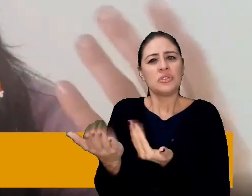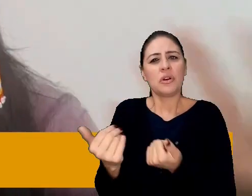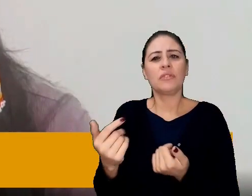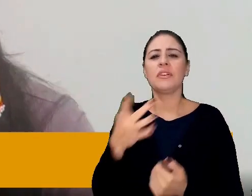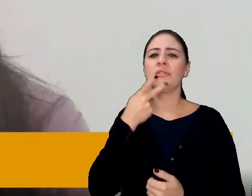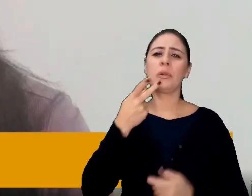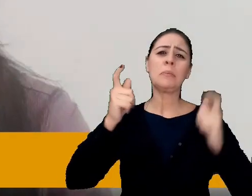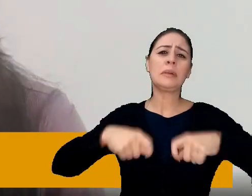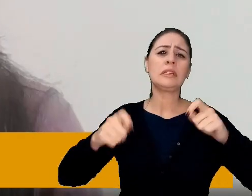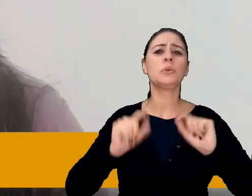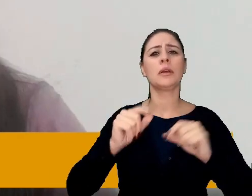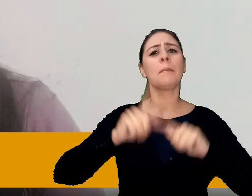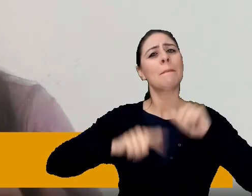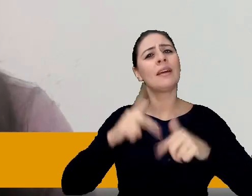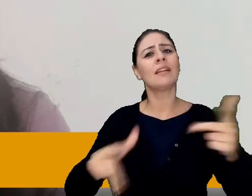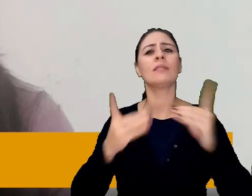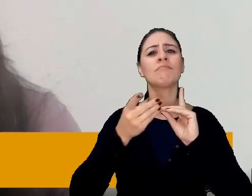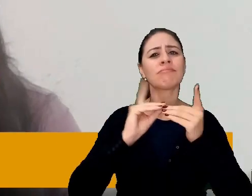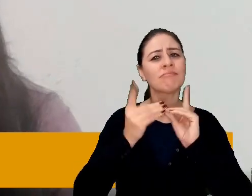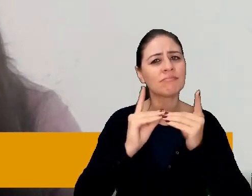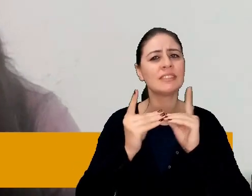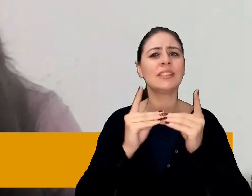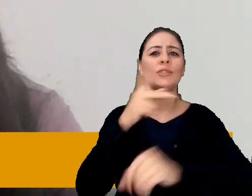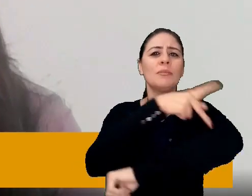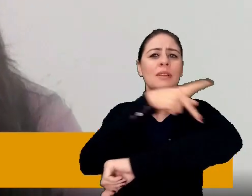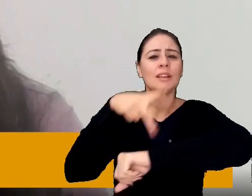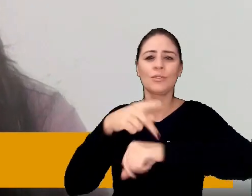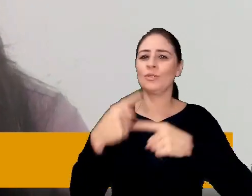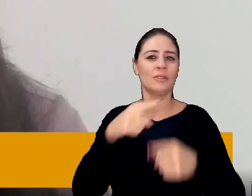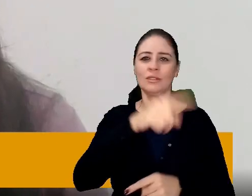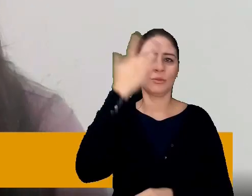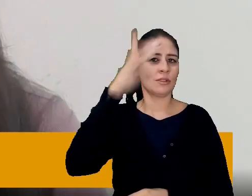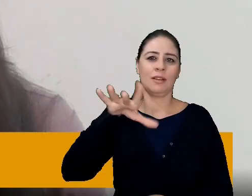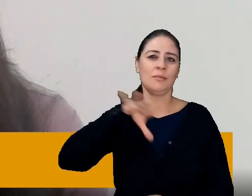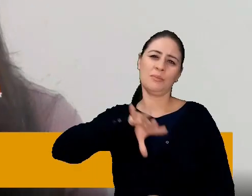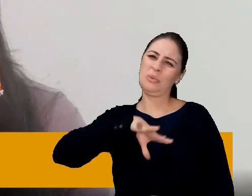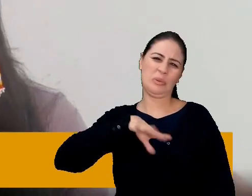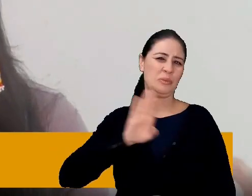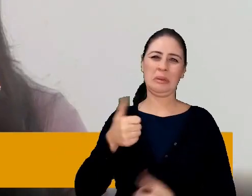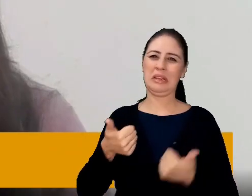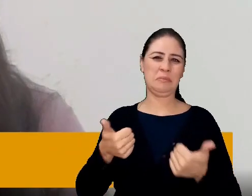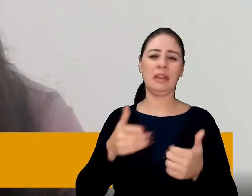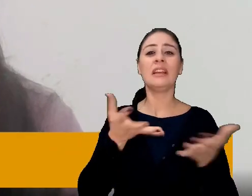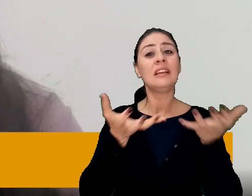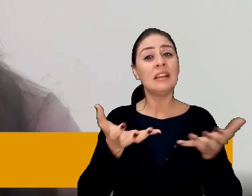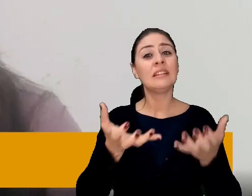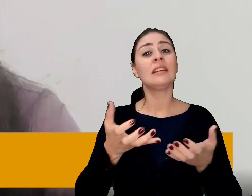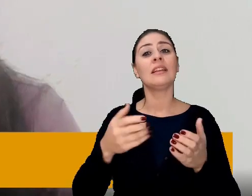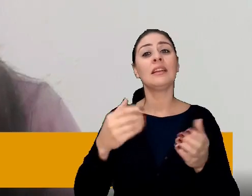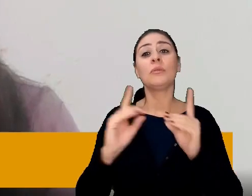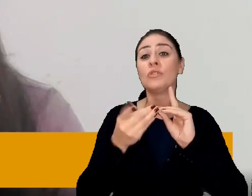que teve a necessidade, que a juventude deixou uma necessidade de construir um material pedagógico, porque eles não falam muito